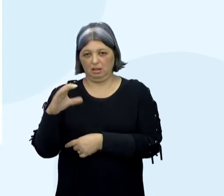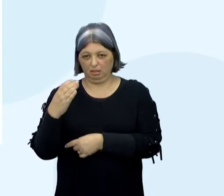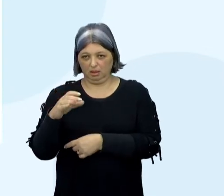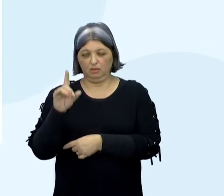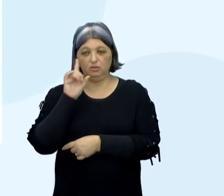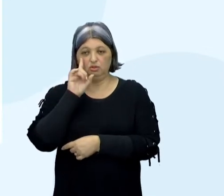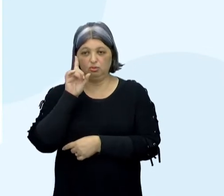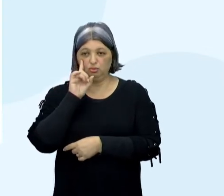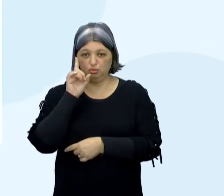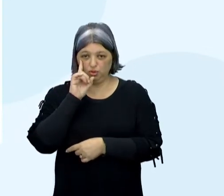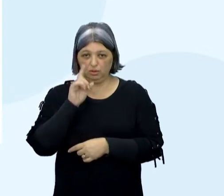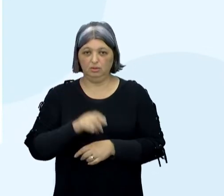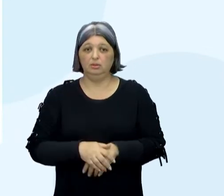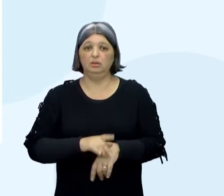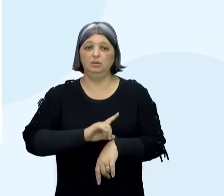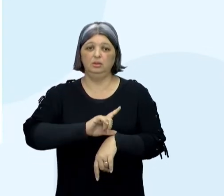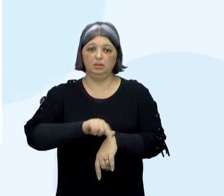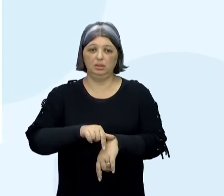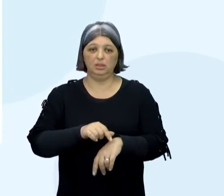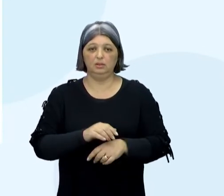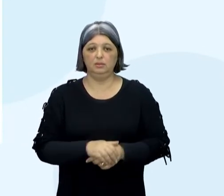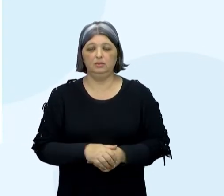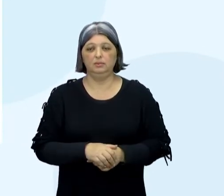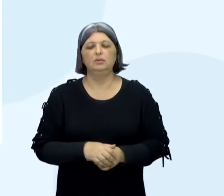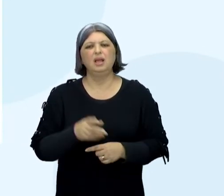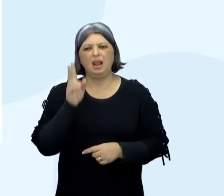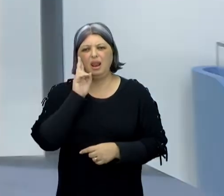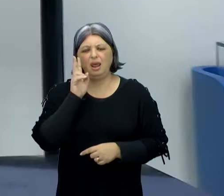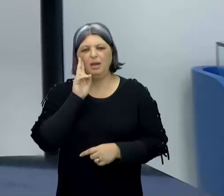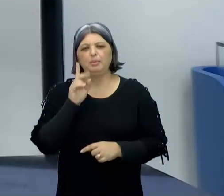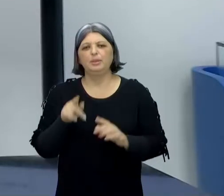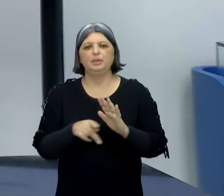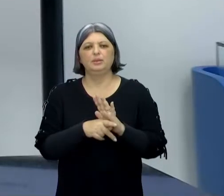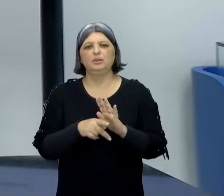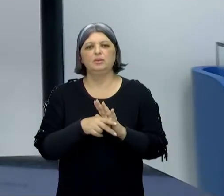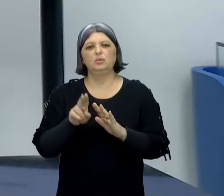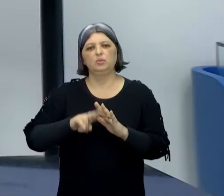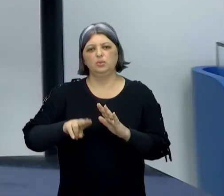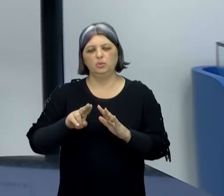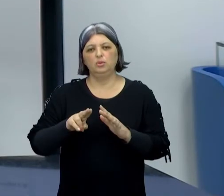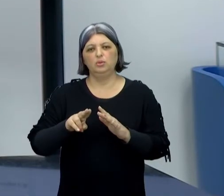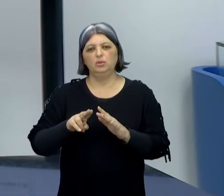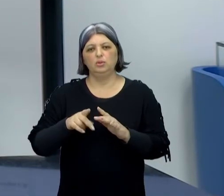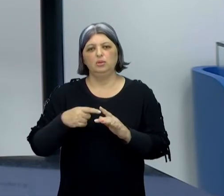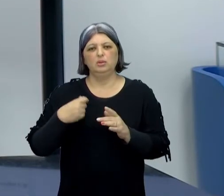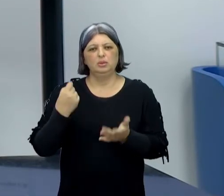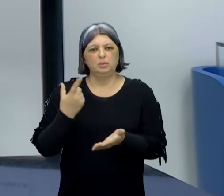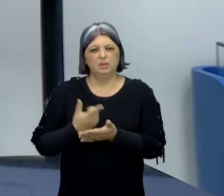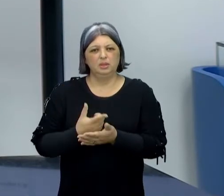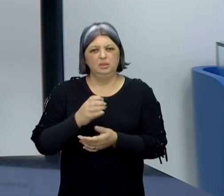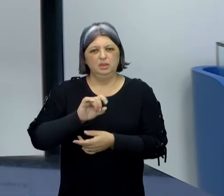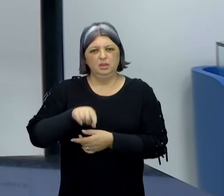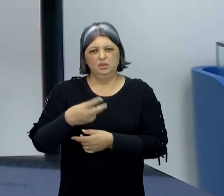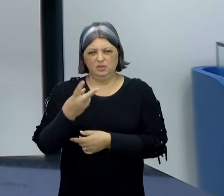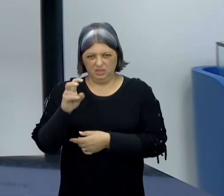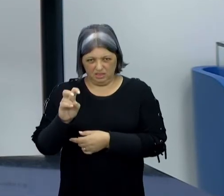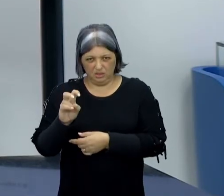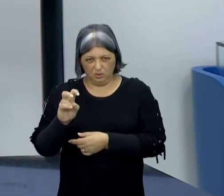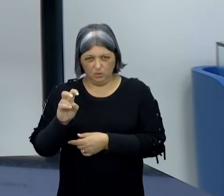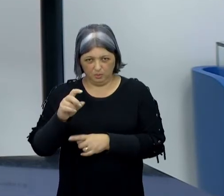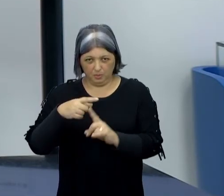por dia de atraso. Vocês lembram lá naquela conta de consumo que eu paguei 0,25 a